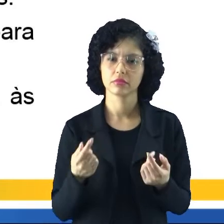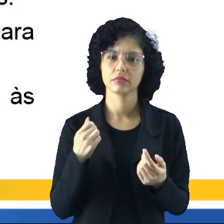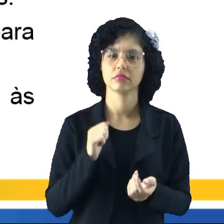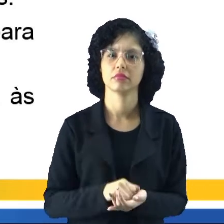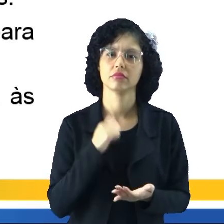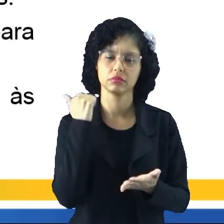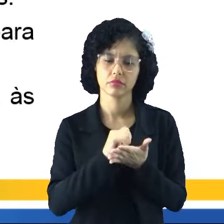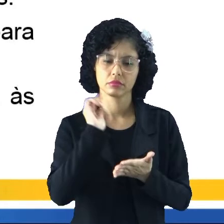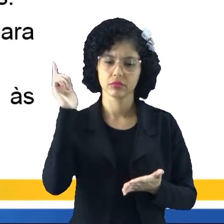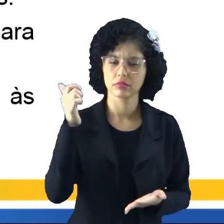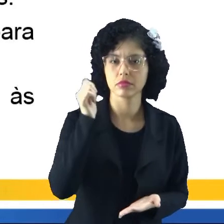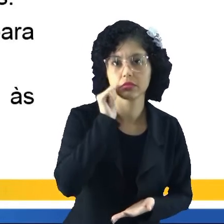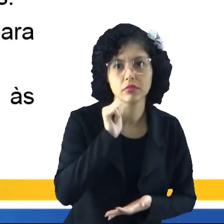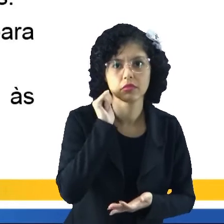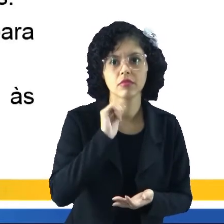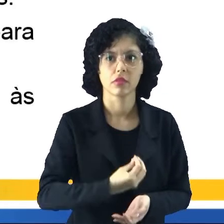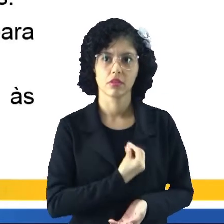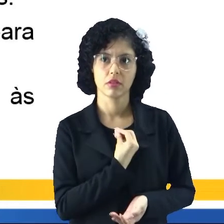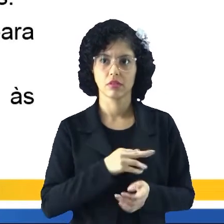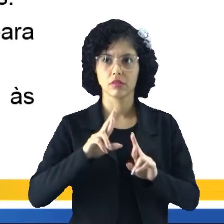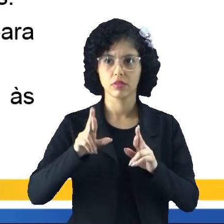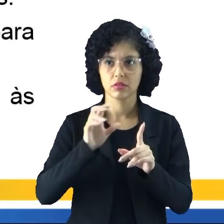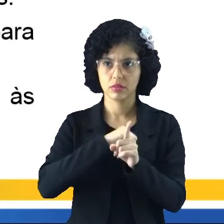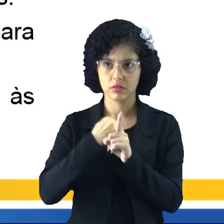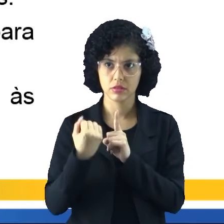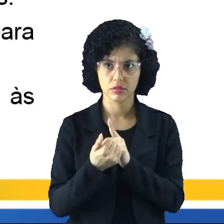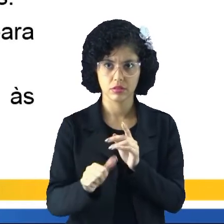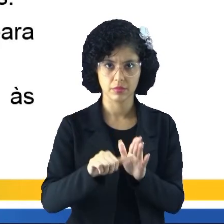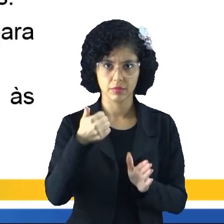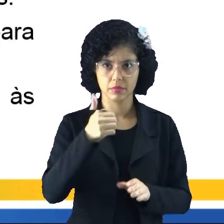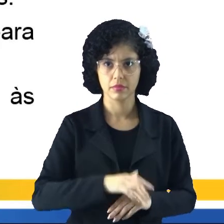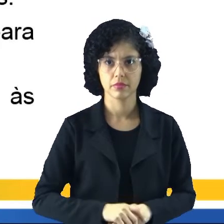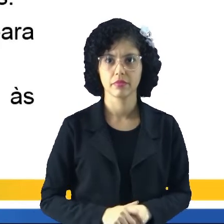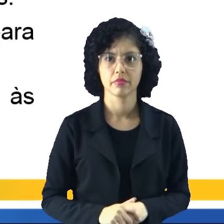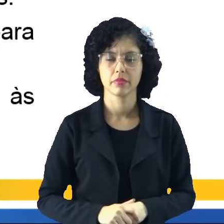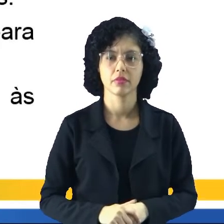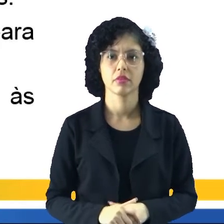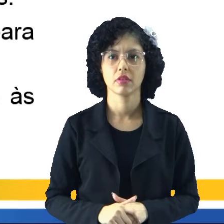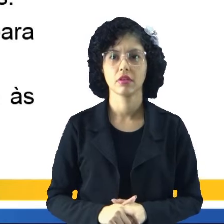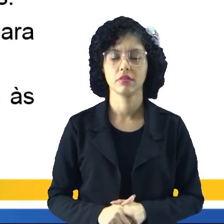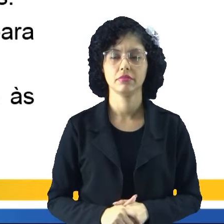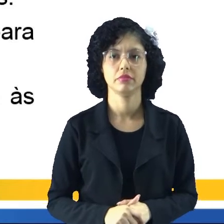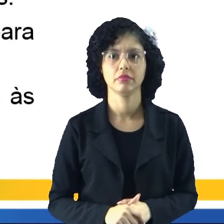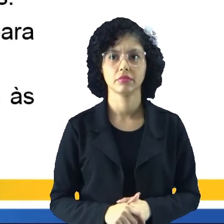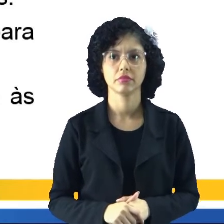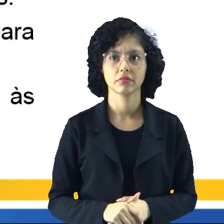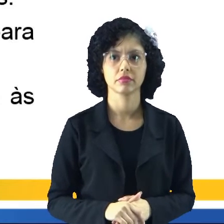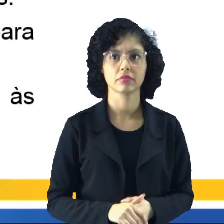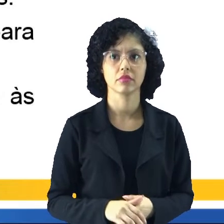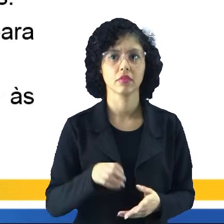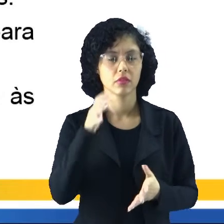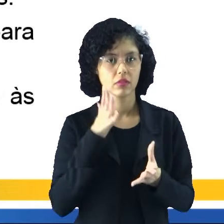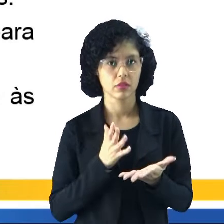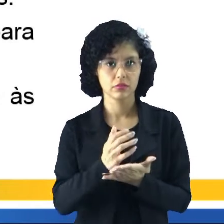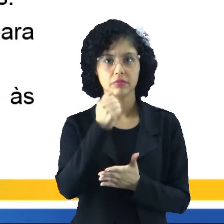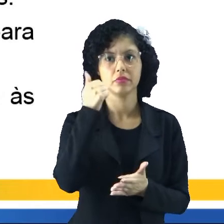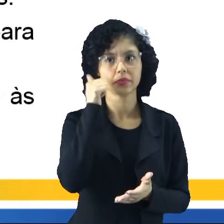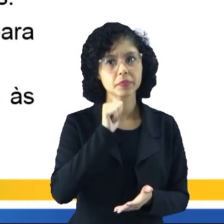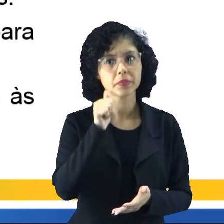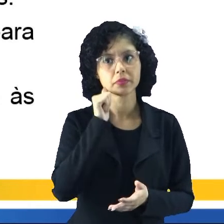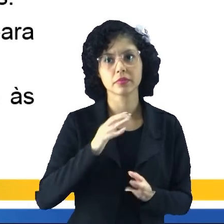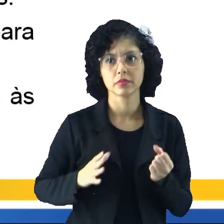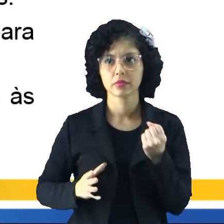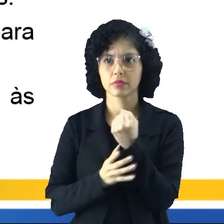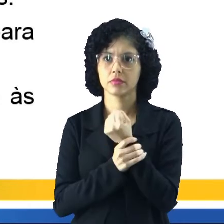por outra mulher que tem uma vida social diferente dessa primeira. Letra E, independência das mulheres que não se